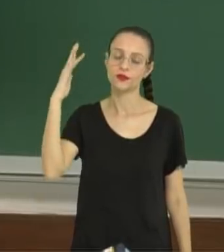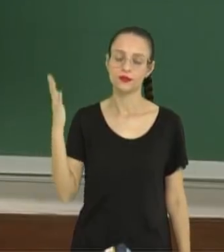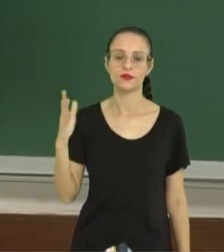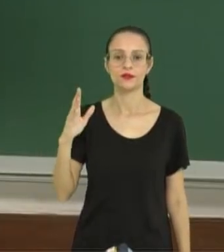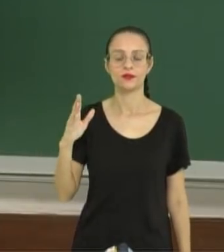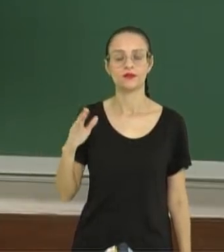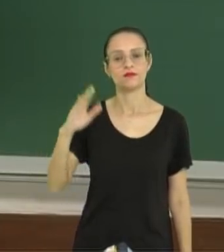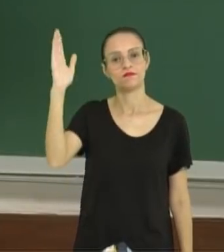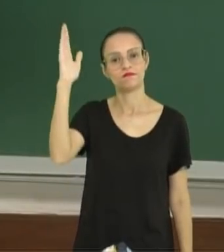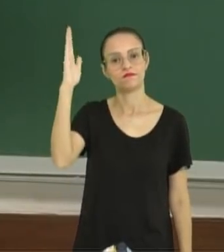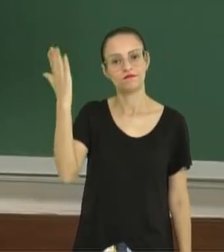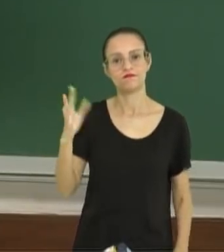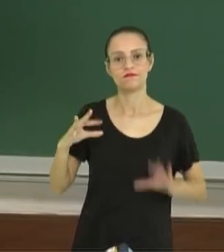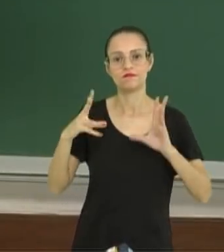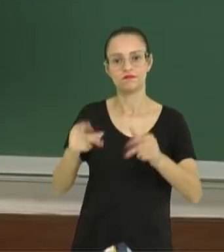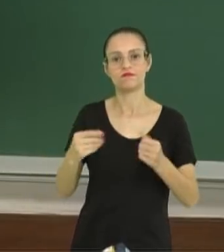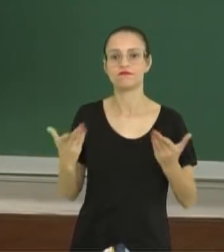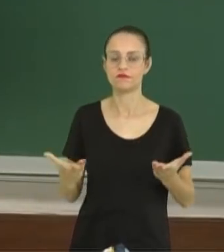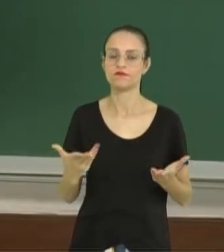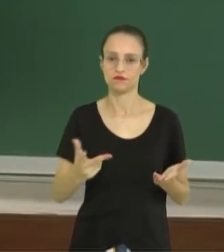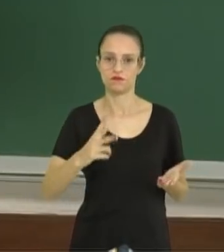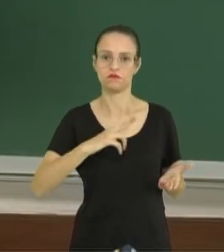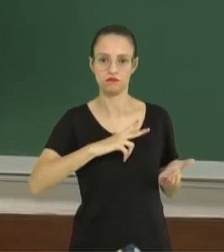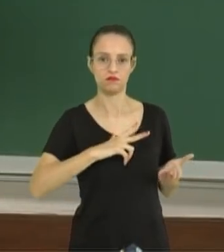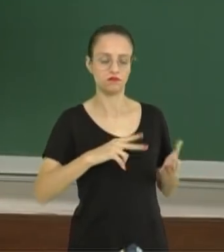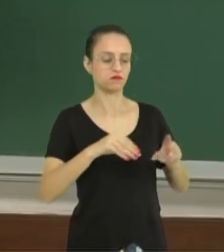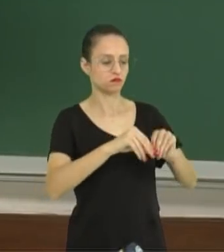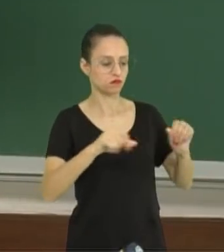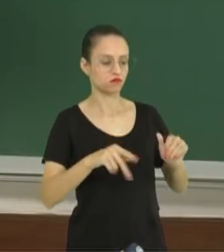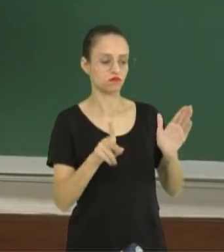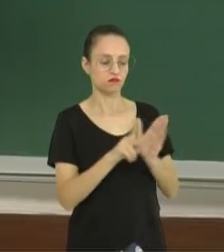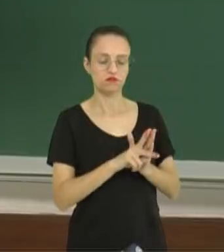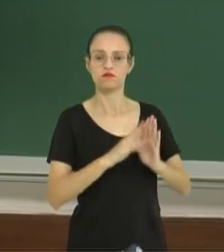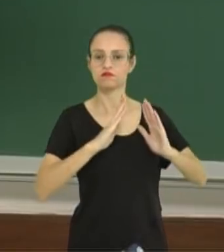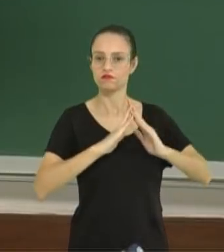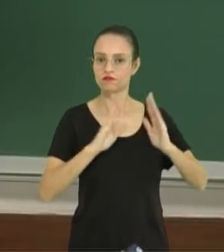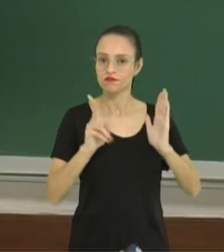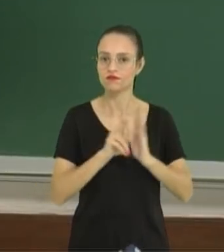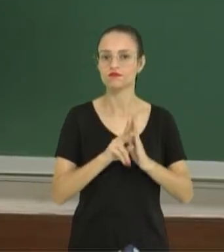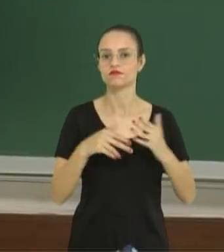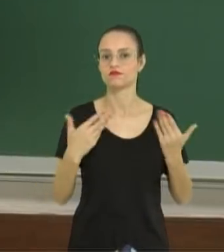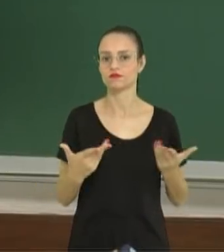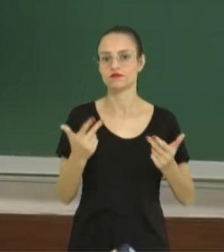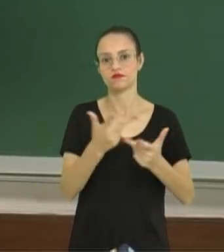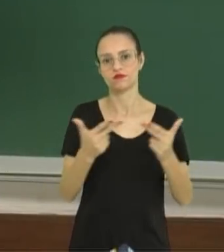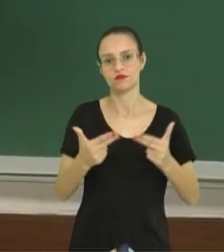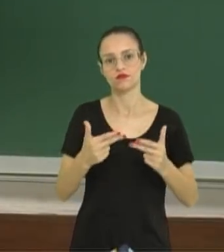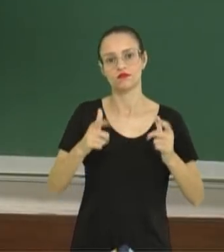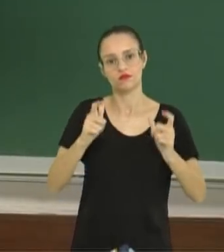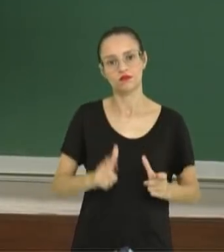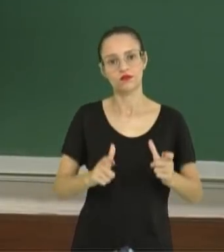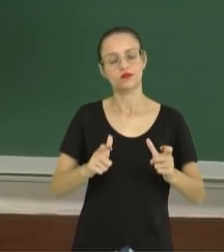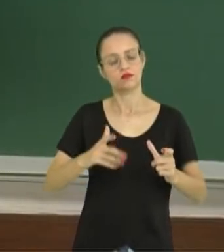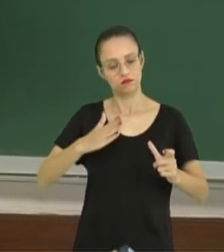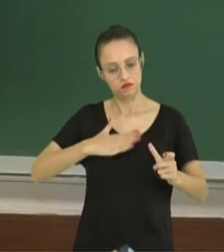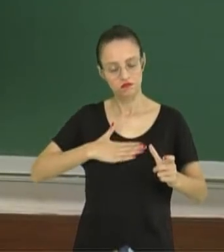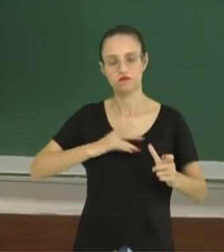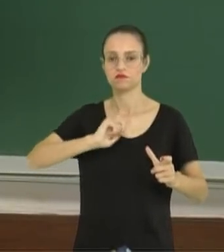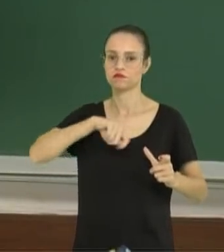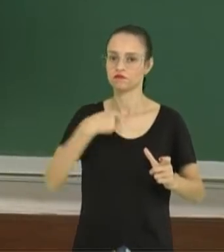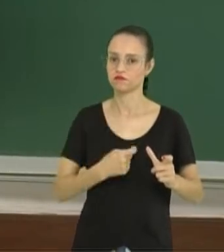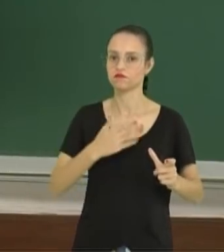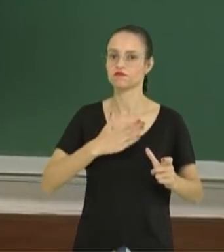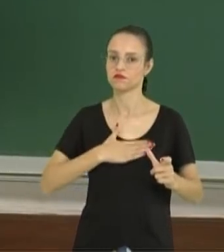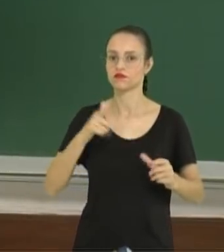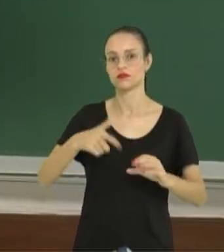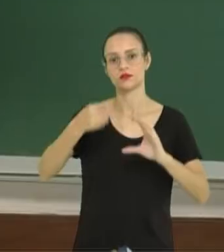de toda a nação é ter uma propriedade privada, uma propriedade própria, uma casa própria, algum lugar que você possa dizer que é seu.